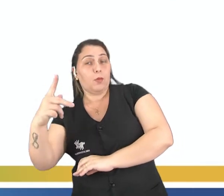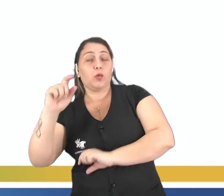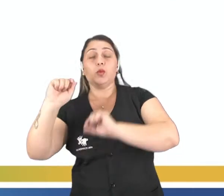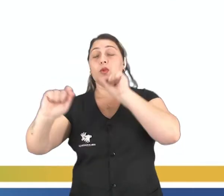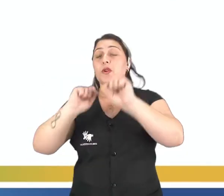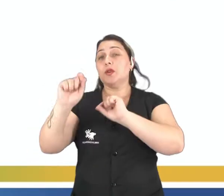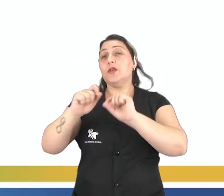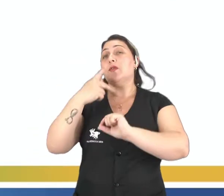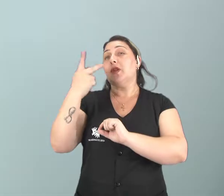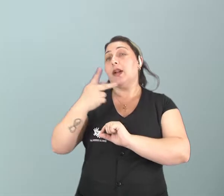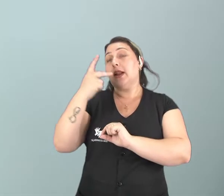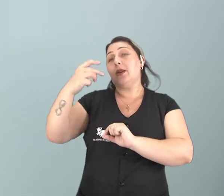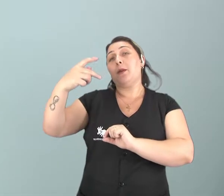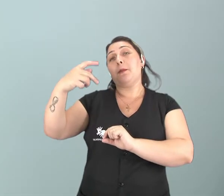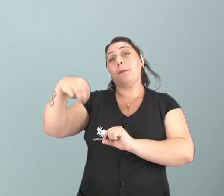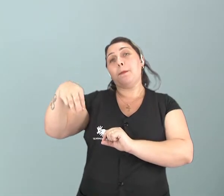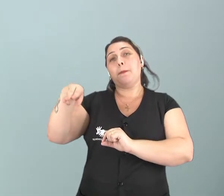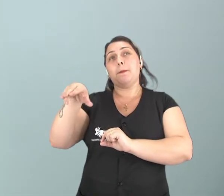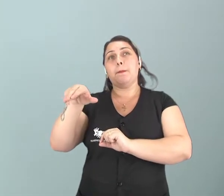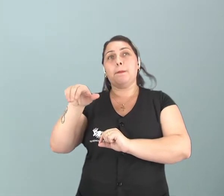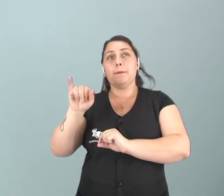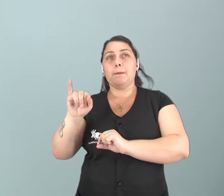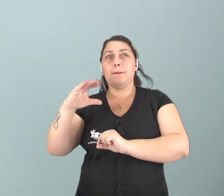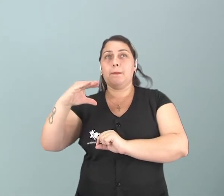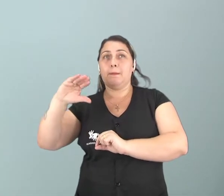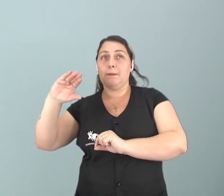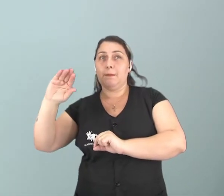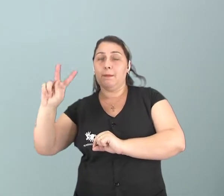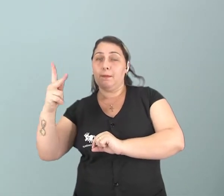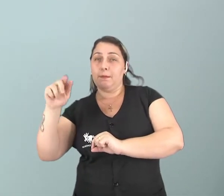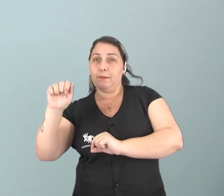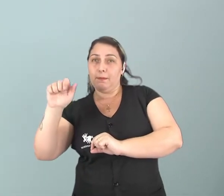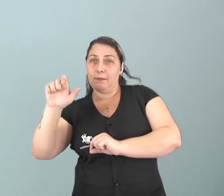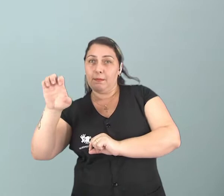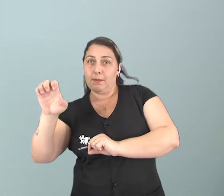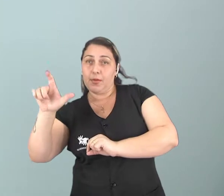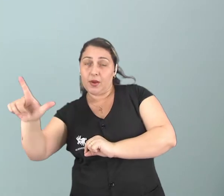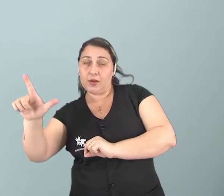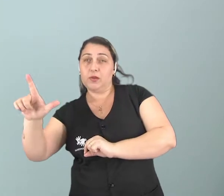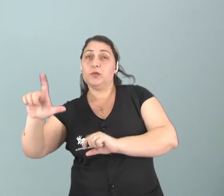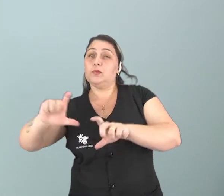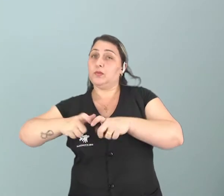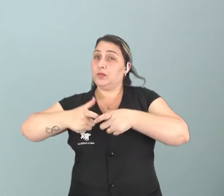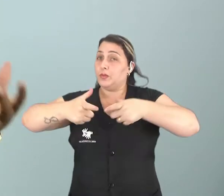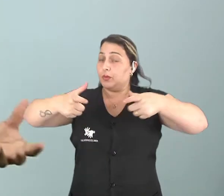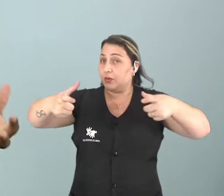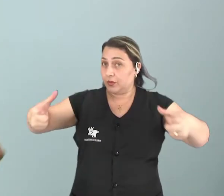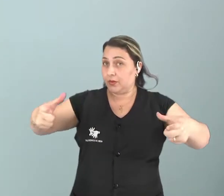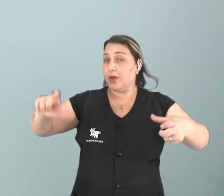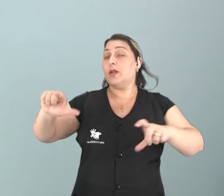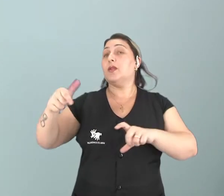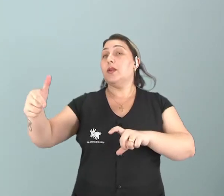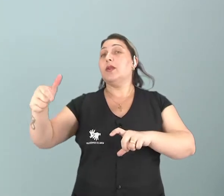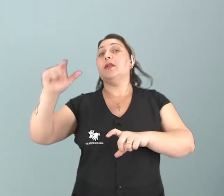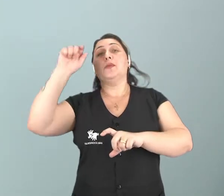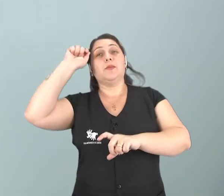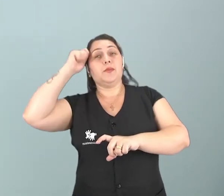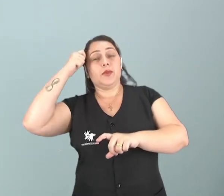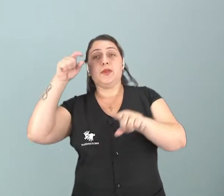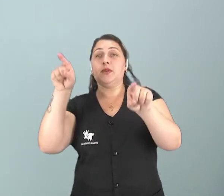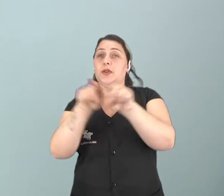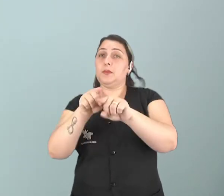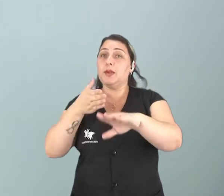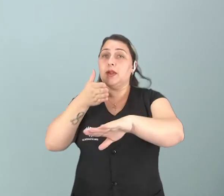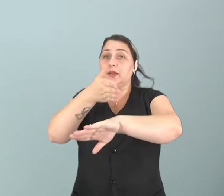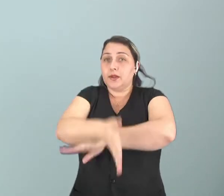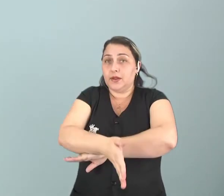dizer sobre Michael Jackson? Ele tem toda essa bagagem cultural na música e ele abriu portas para as outras pessoas negras também